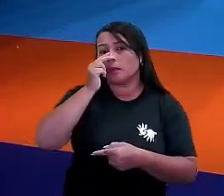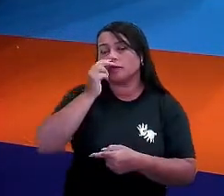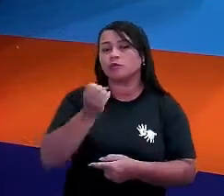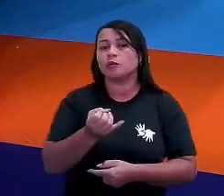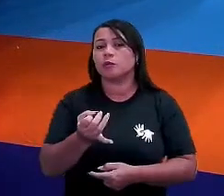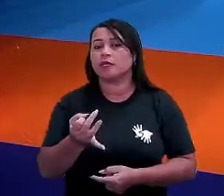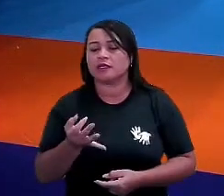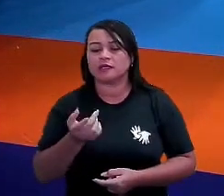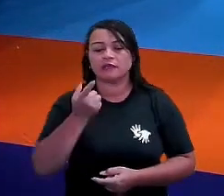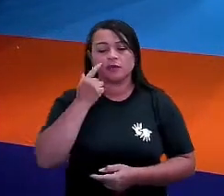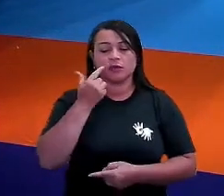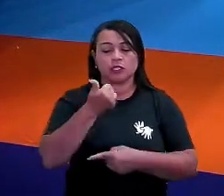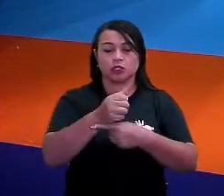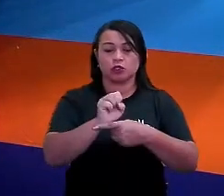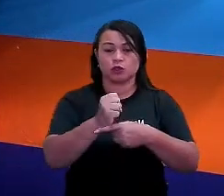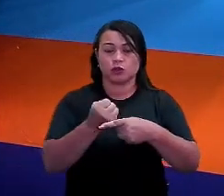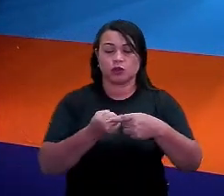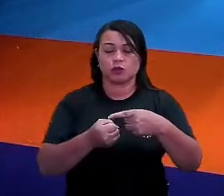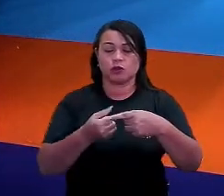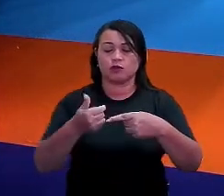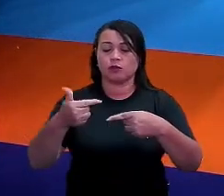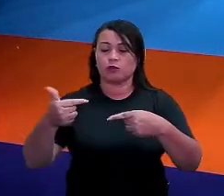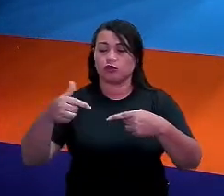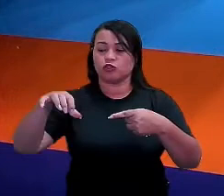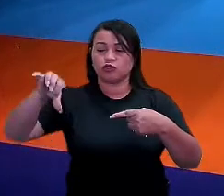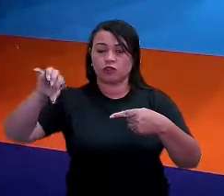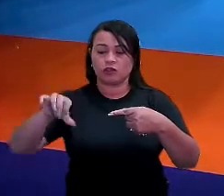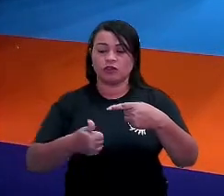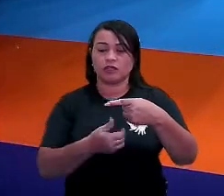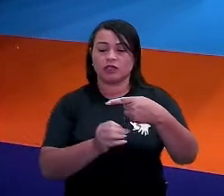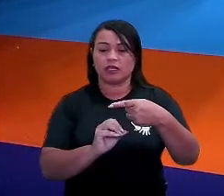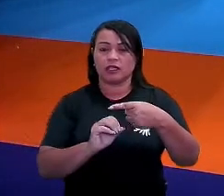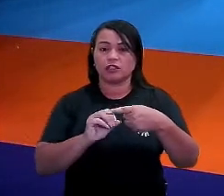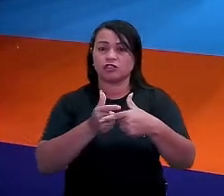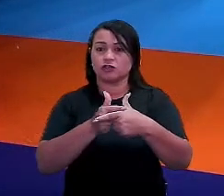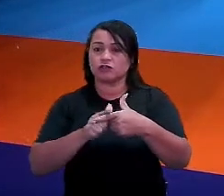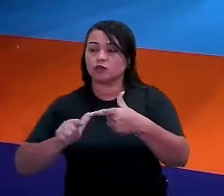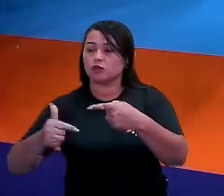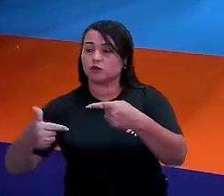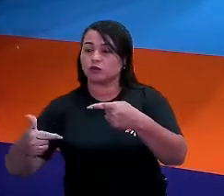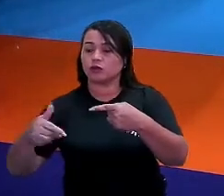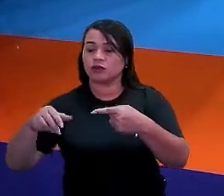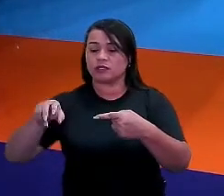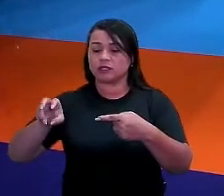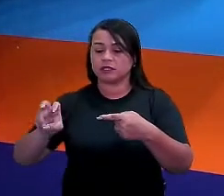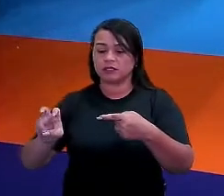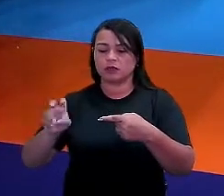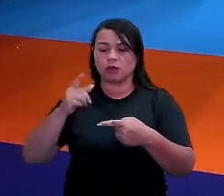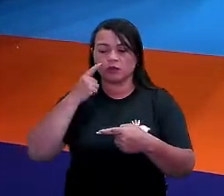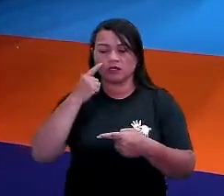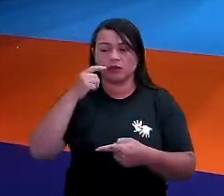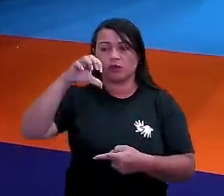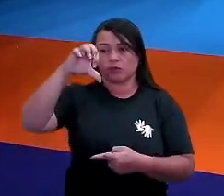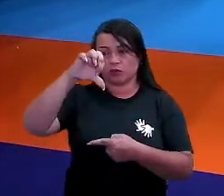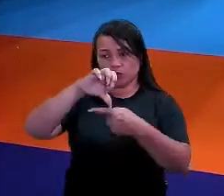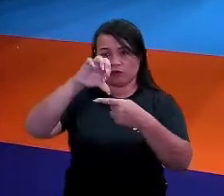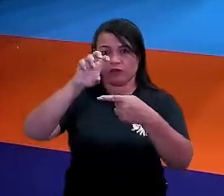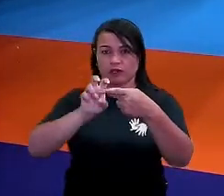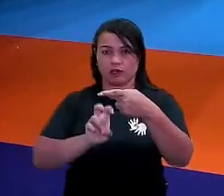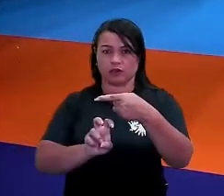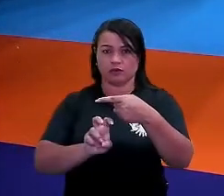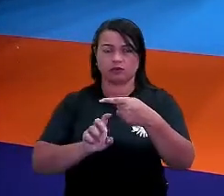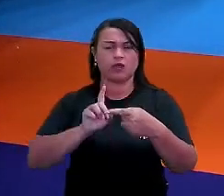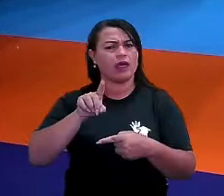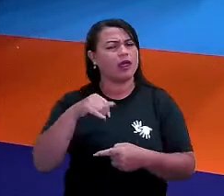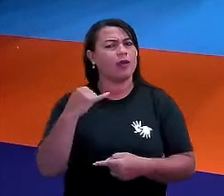valor. Então, 18 dividido por 2, 9. 10 dividido por 2, 5. Tá? E aí eu fico com 9/5.